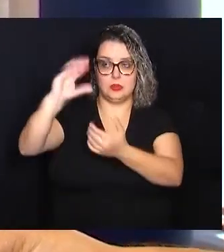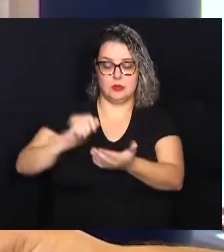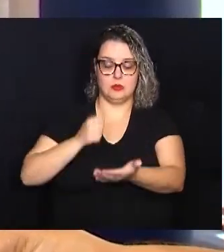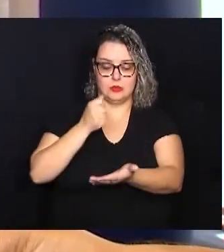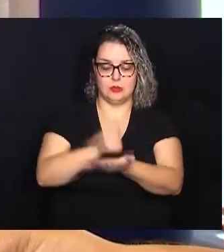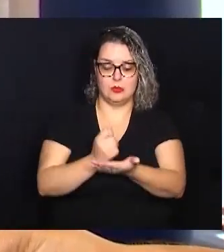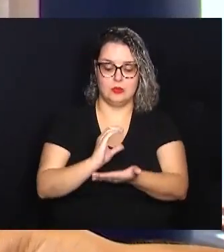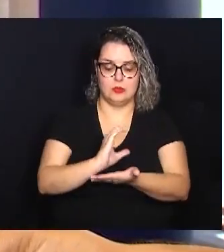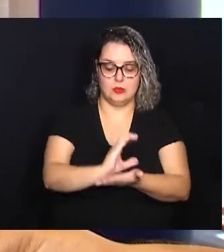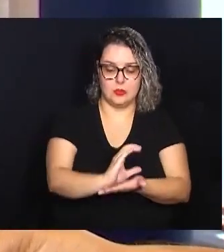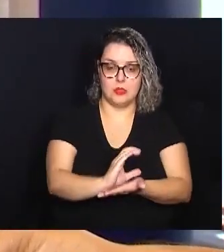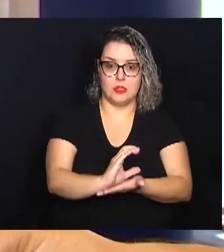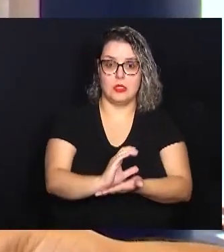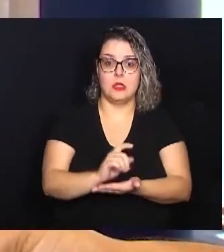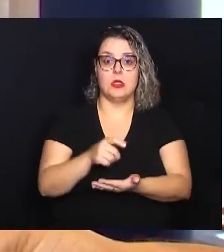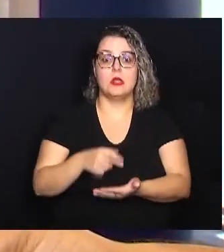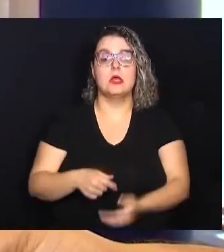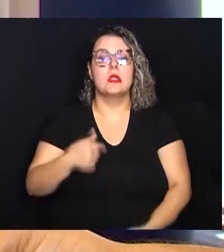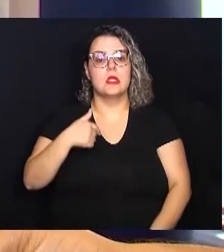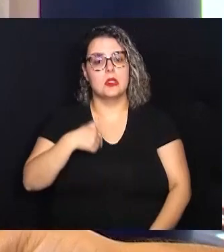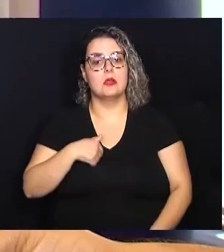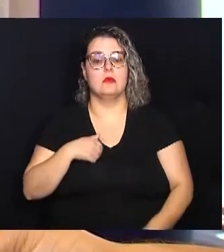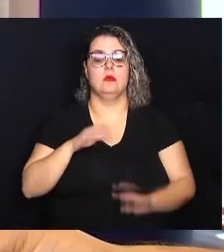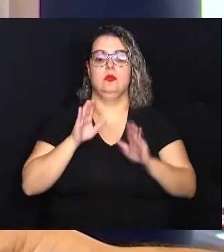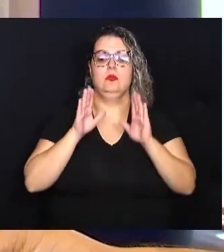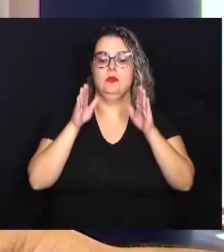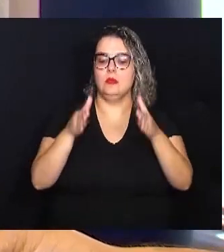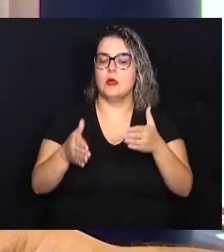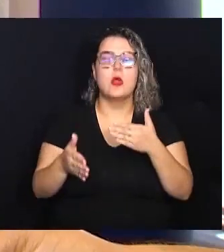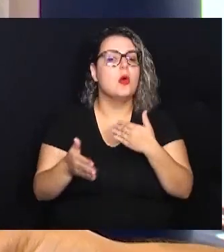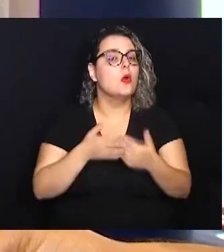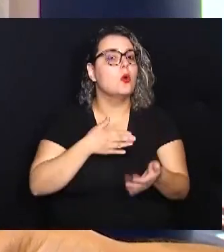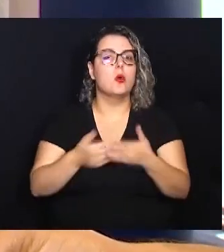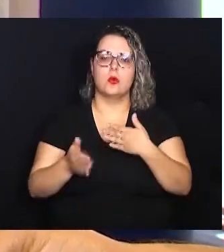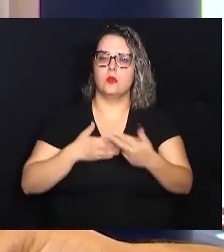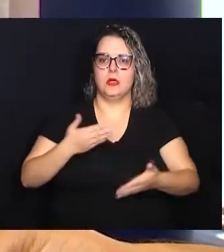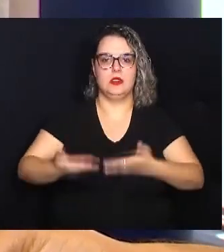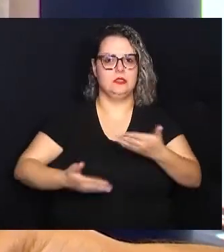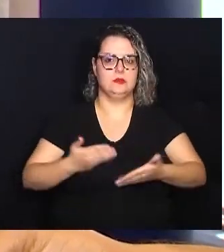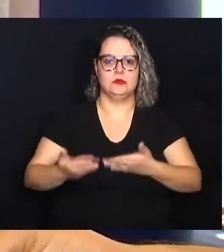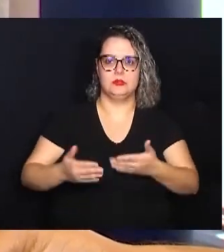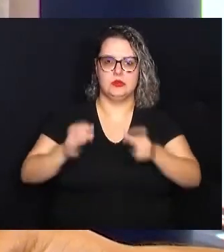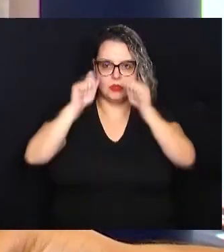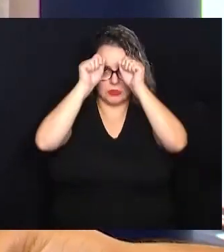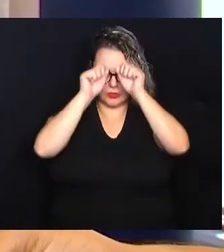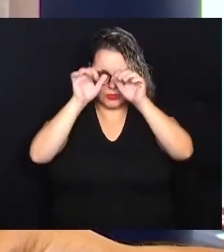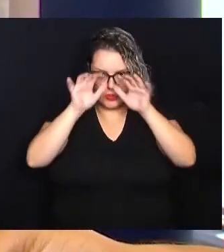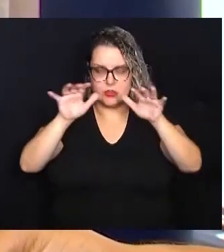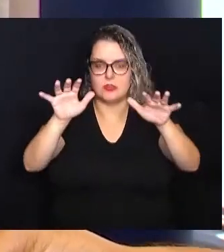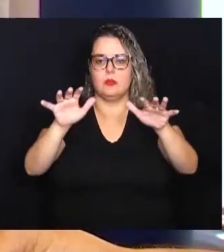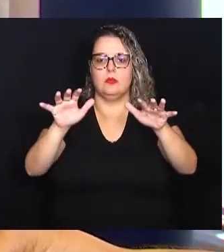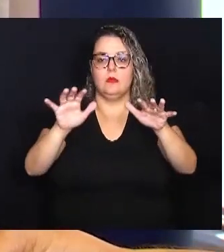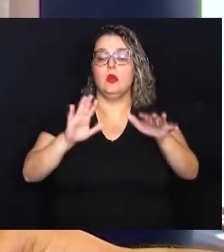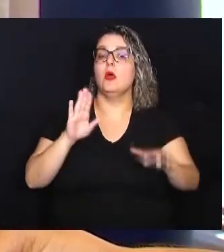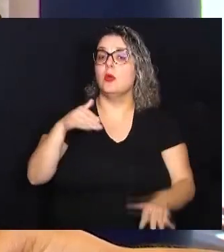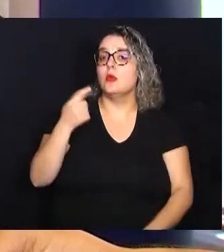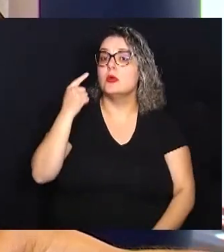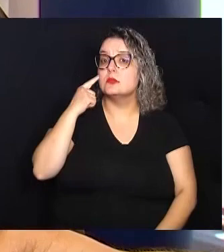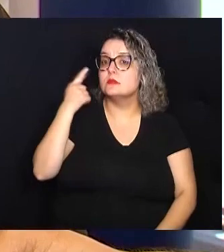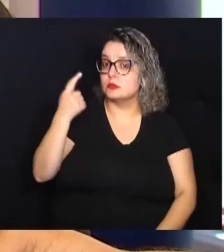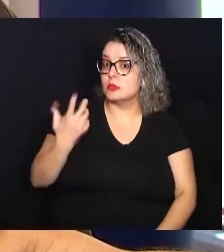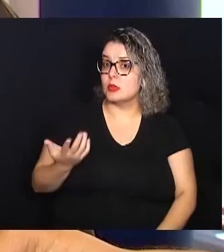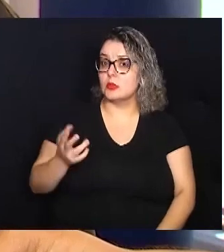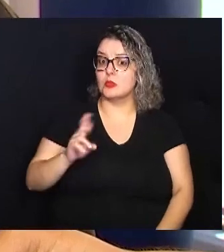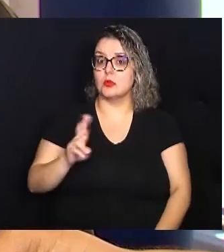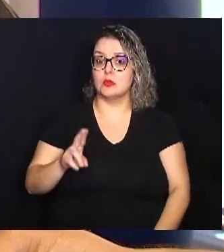eu fiz questão de dar uma atenção a qualquer serviço que atendesse autistas. Foi quando surgiu ali o nome